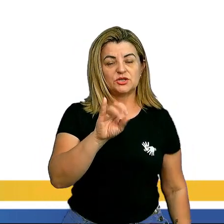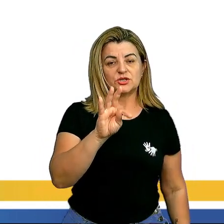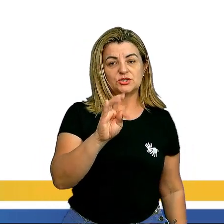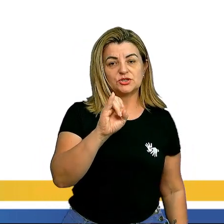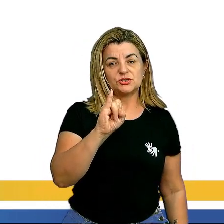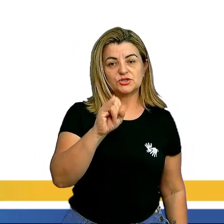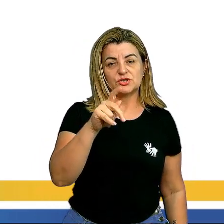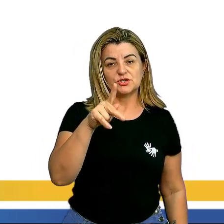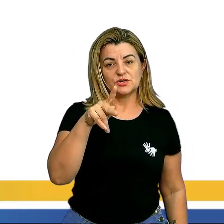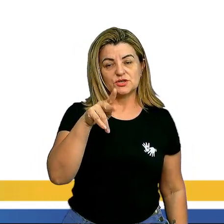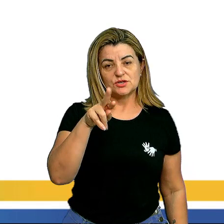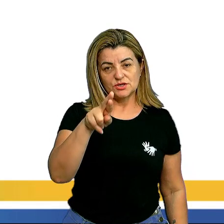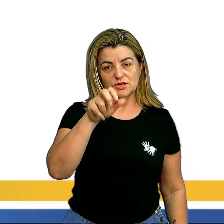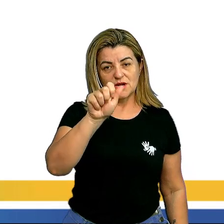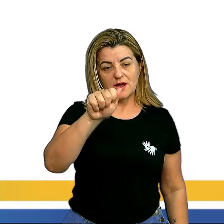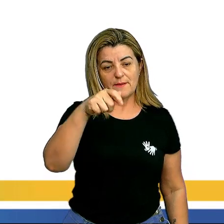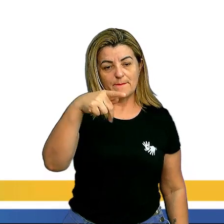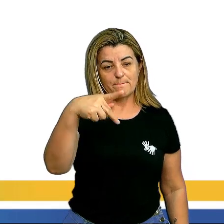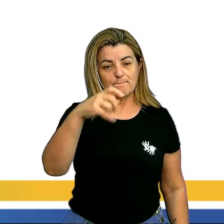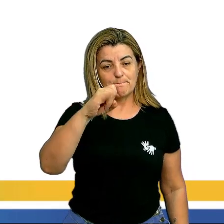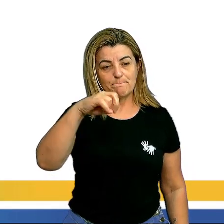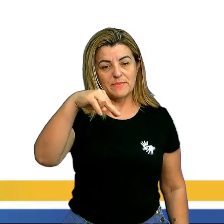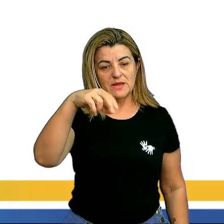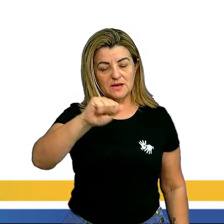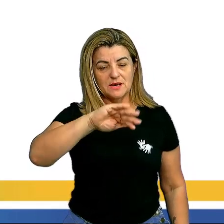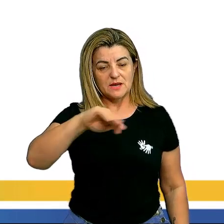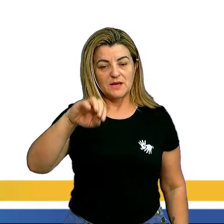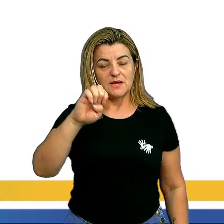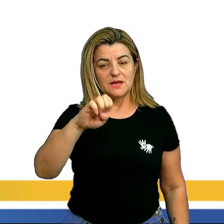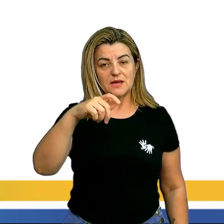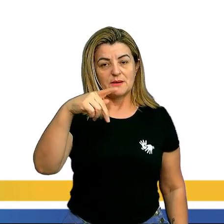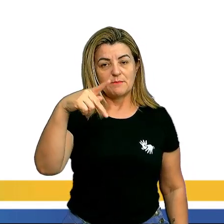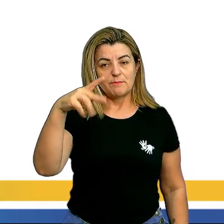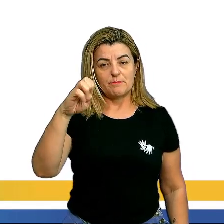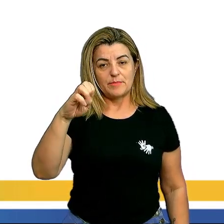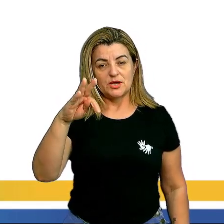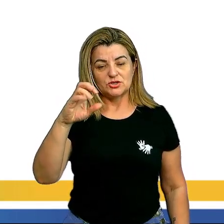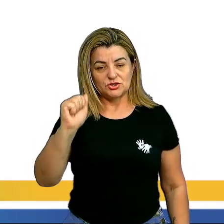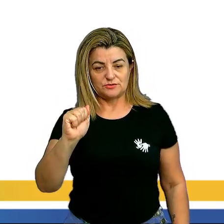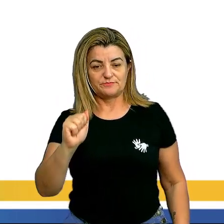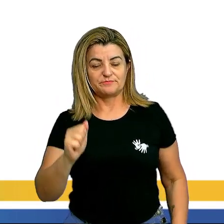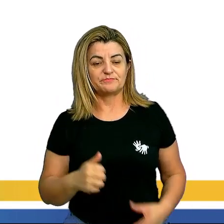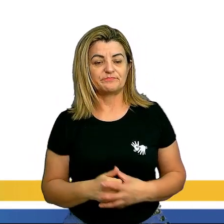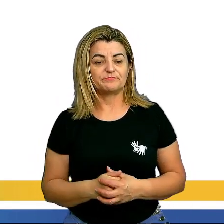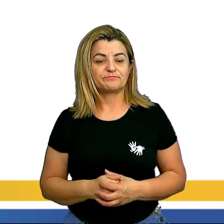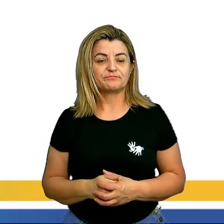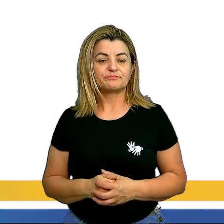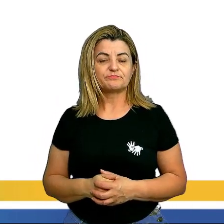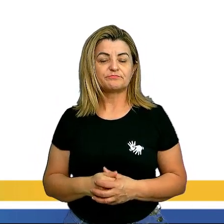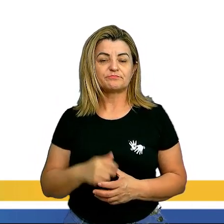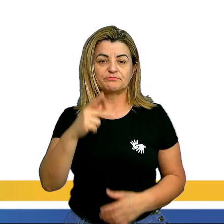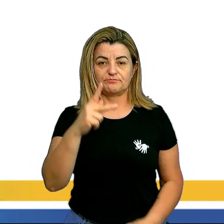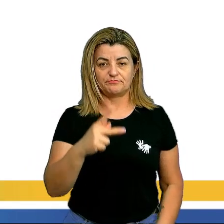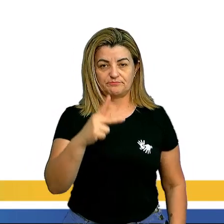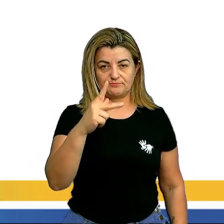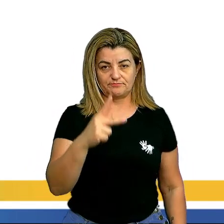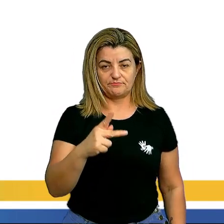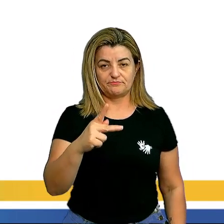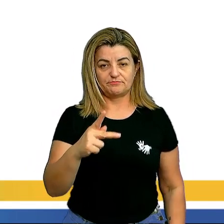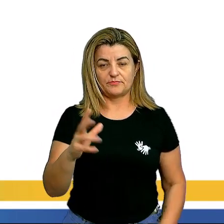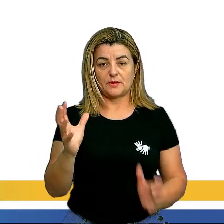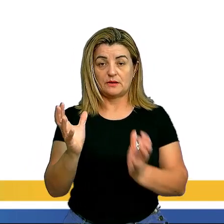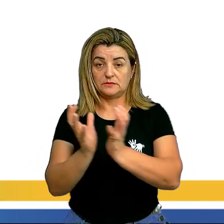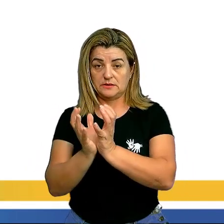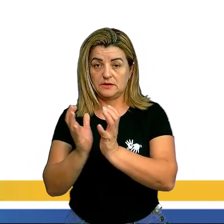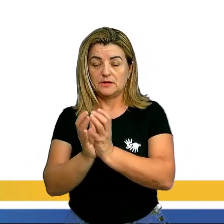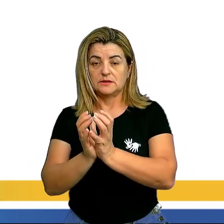né? Ipeti, e tem Alcobaça e Marambaia, tá? São as duas espécies aqui que tem as